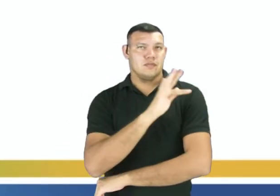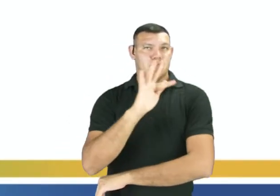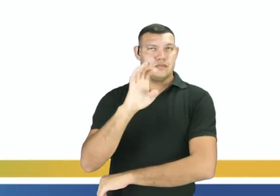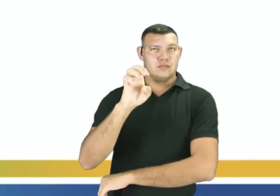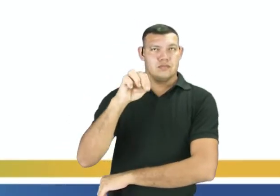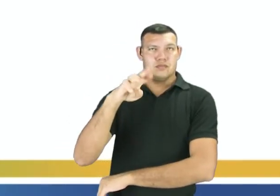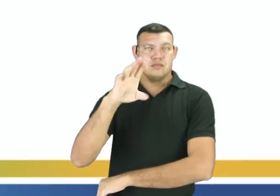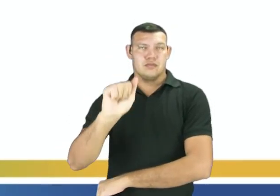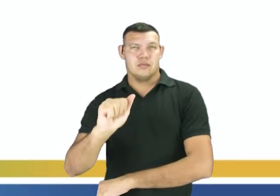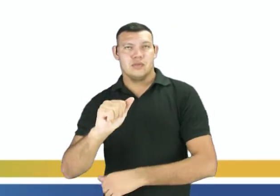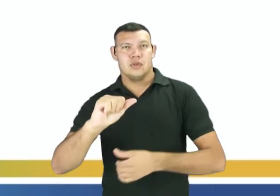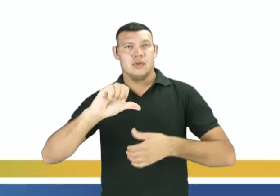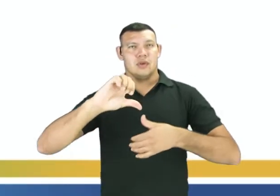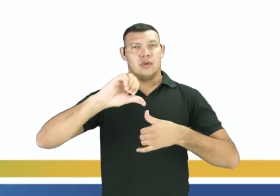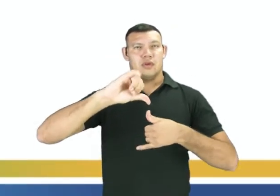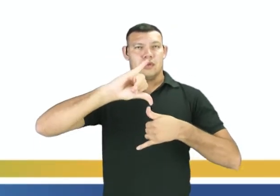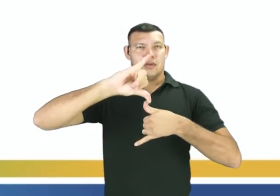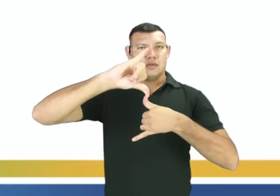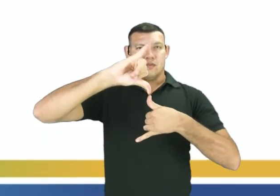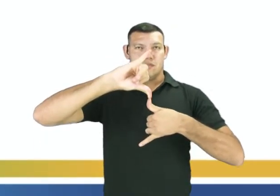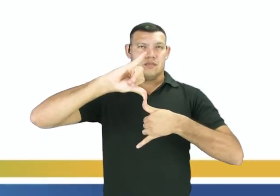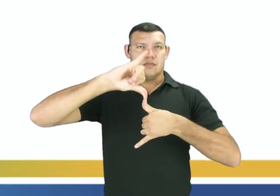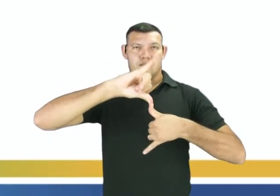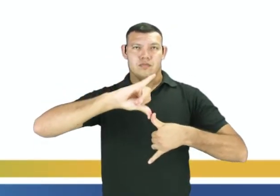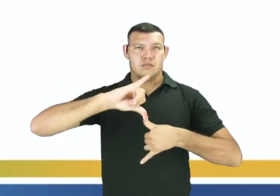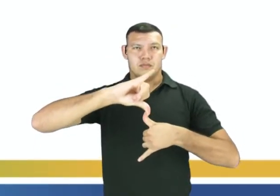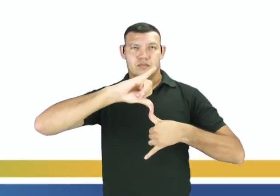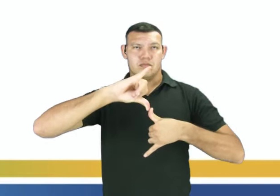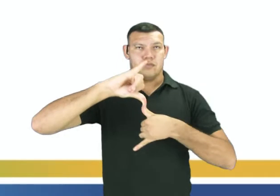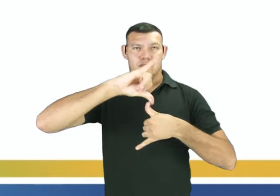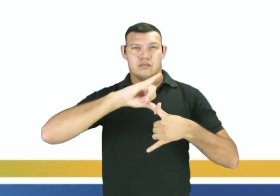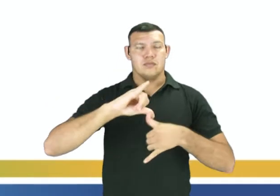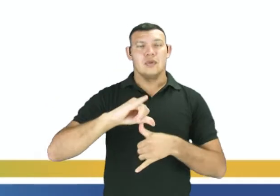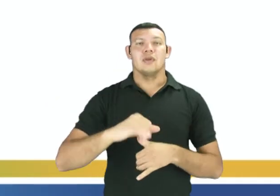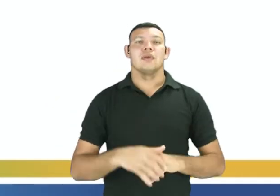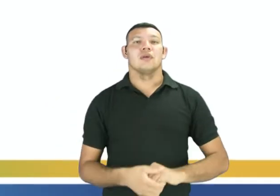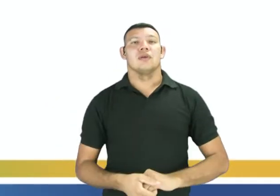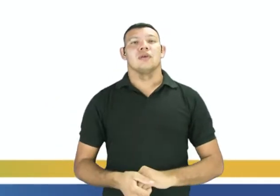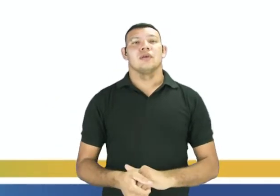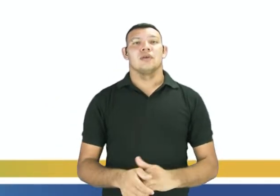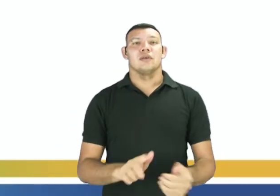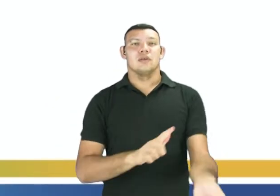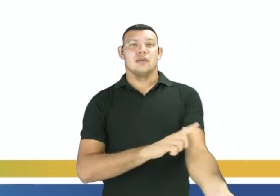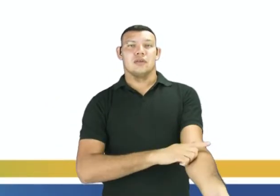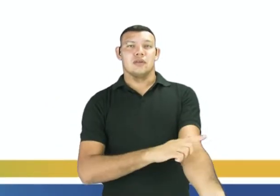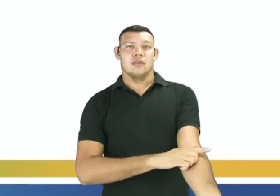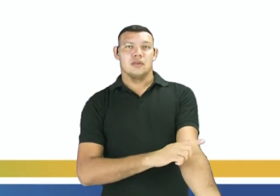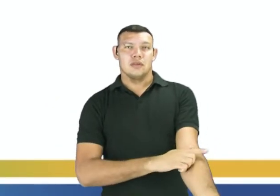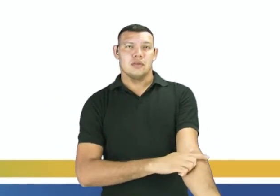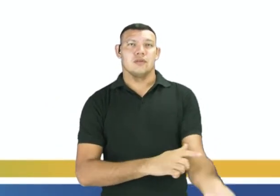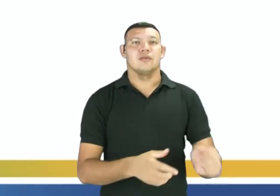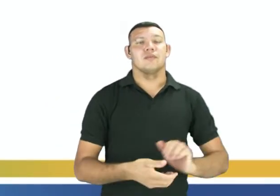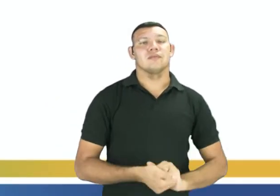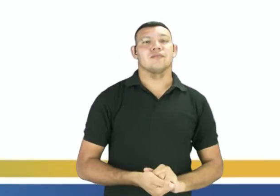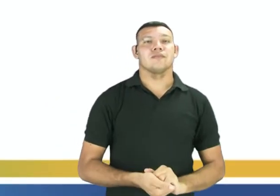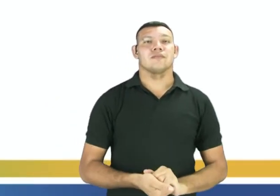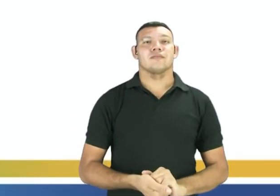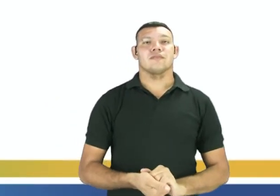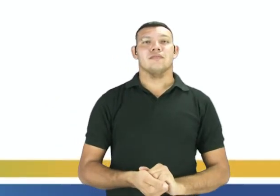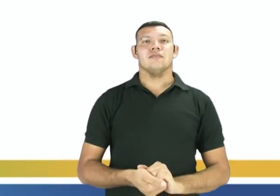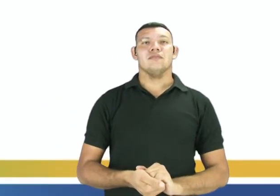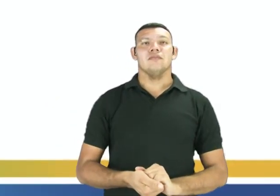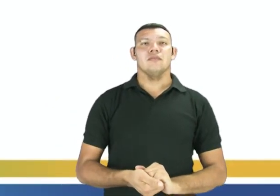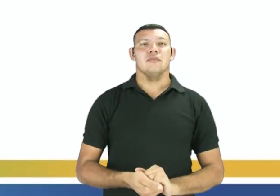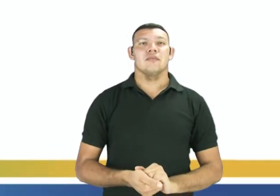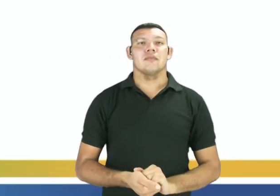proteínas, gorduras, óleos, carboidratos, que são açúcares, vitaminas e polímeros. Esses daqui